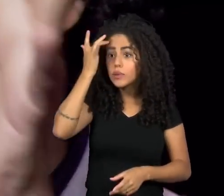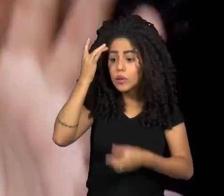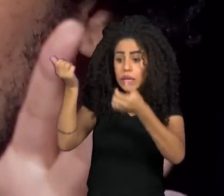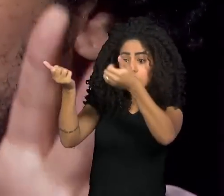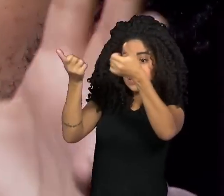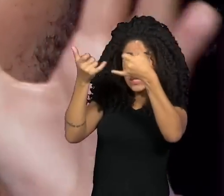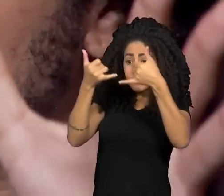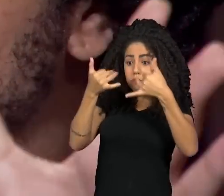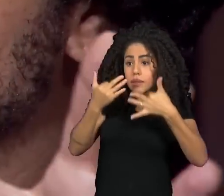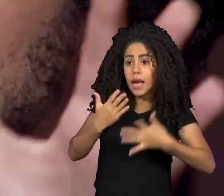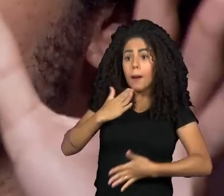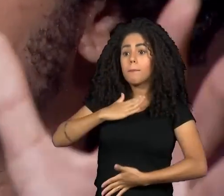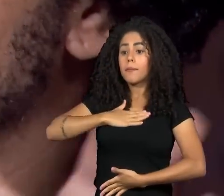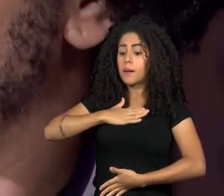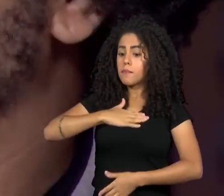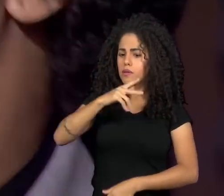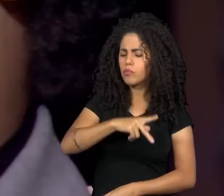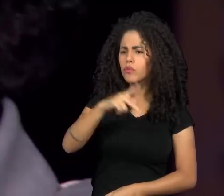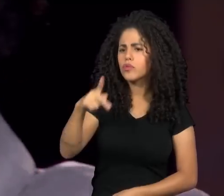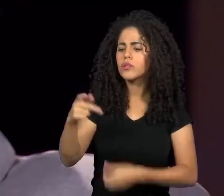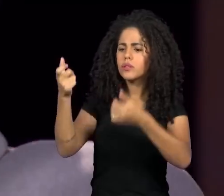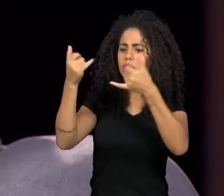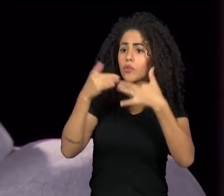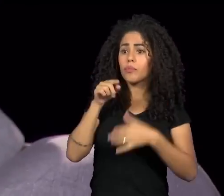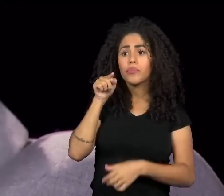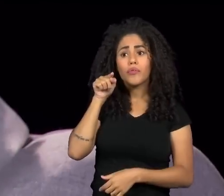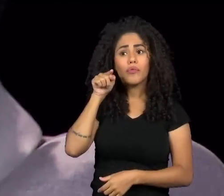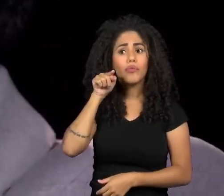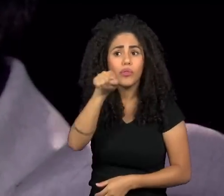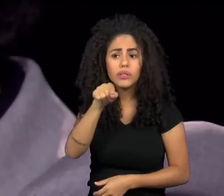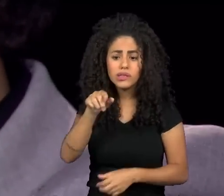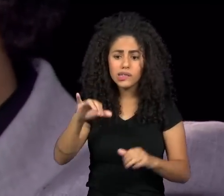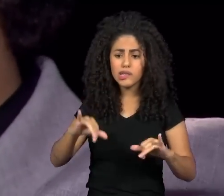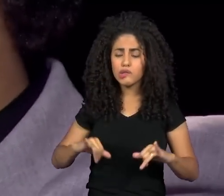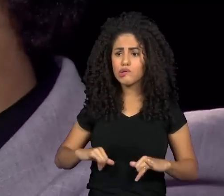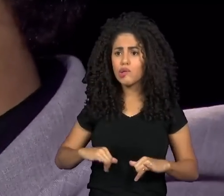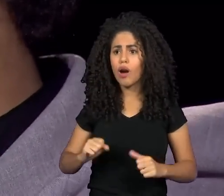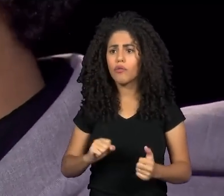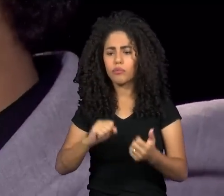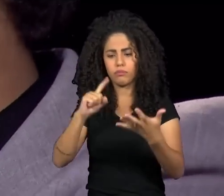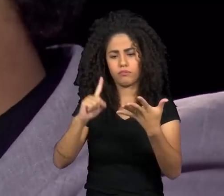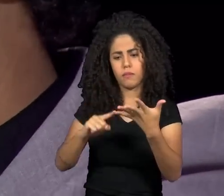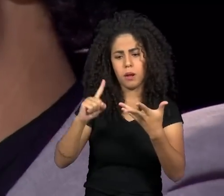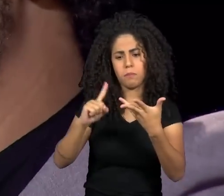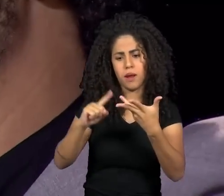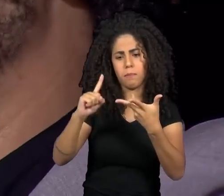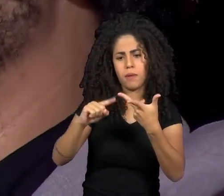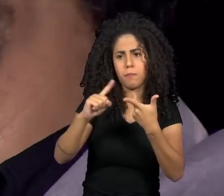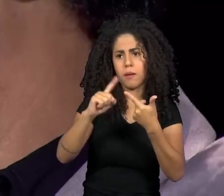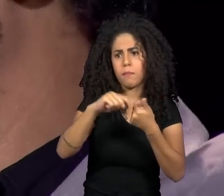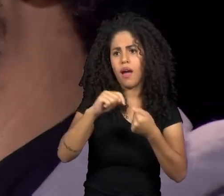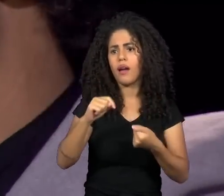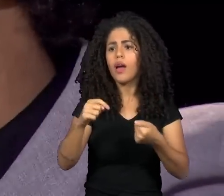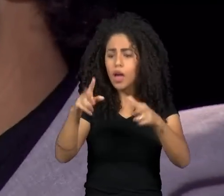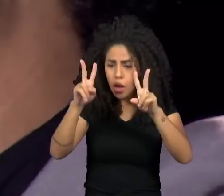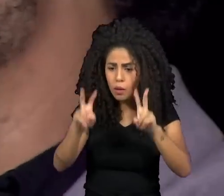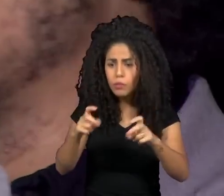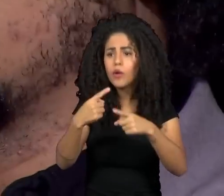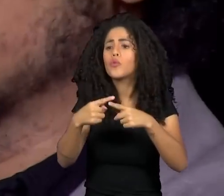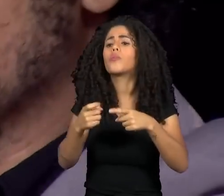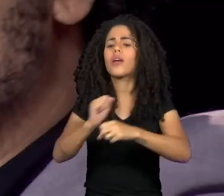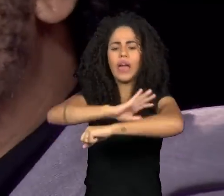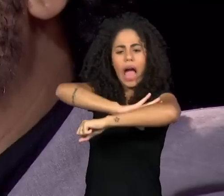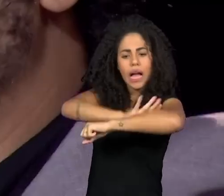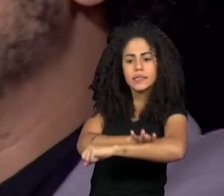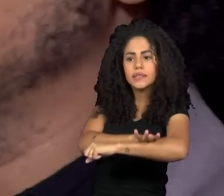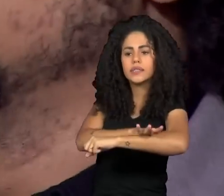dentro de uma sala, um professor, e dizer, irmão, você está passando por isso tudo aqui, porque isso aqui, você vive numa estrutura racista, a cor da sua pele, me explicar